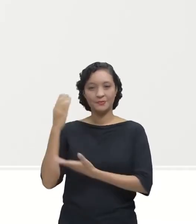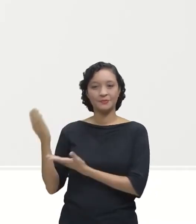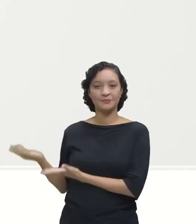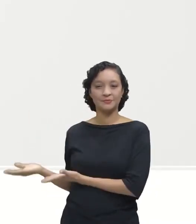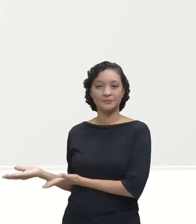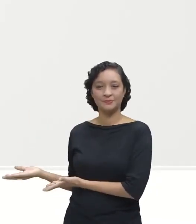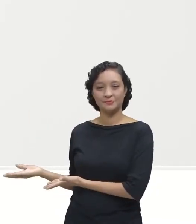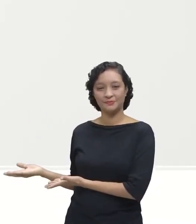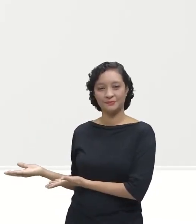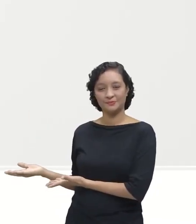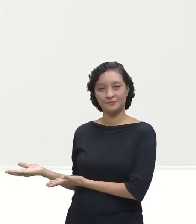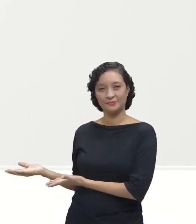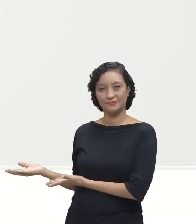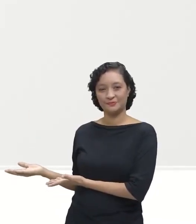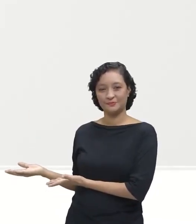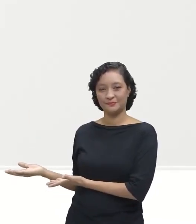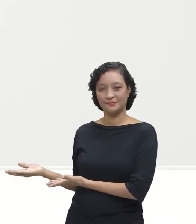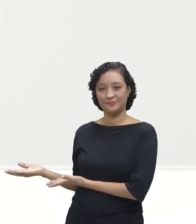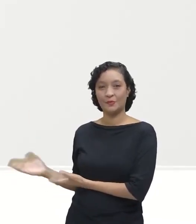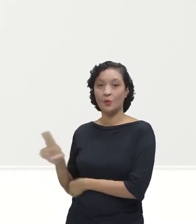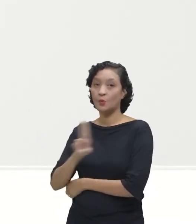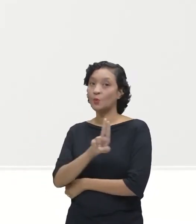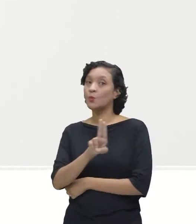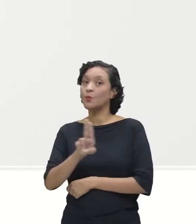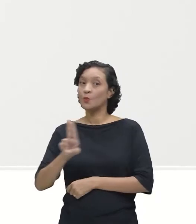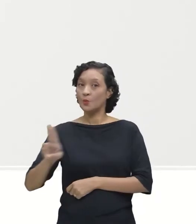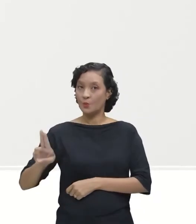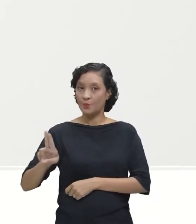cilindro. Olha o nome.